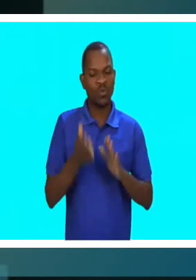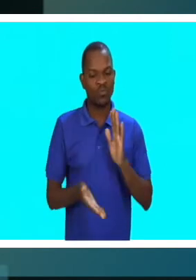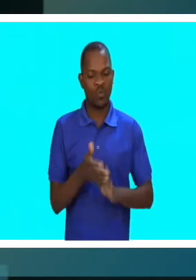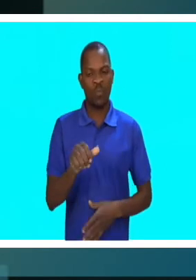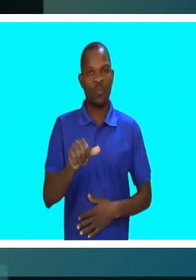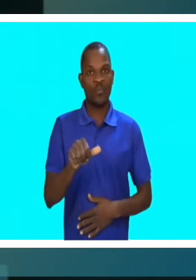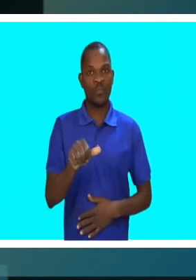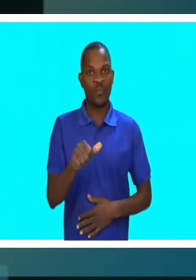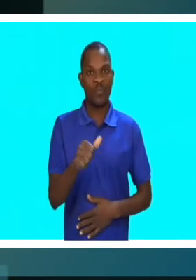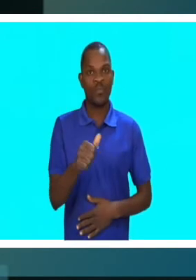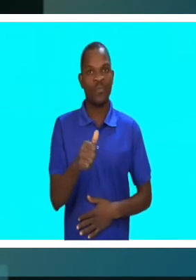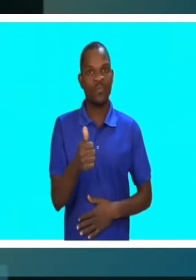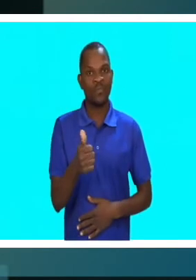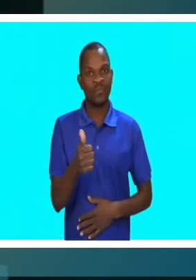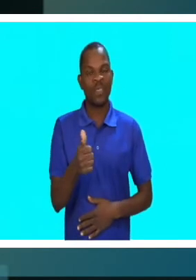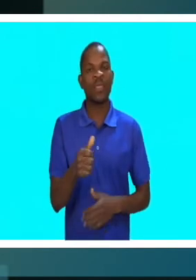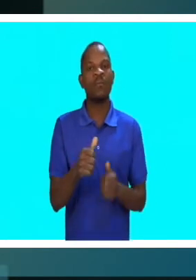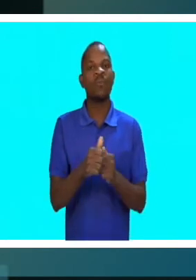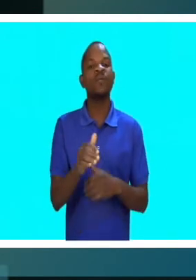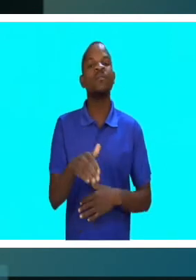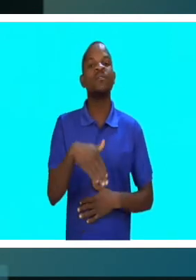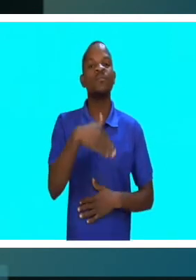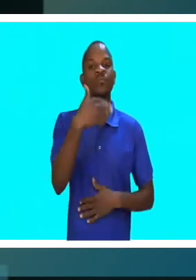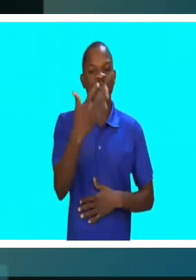a doença, melhorou.